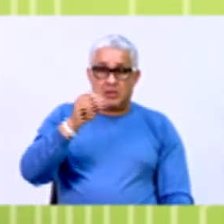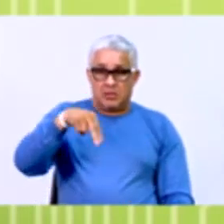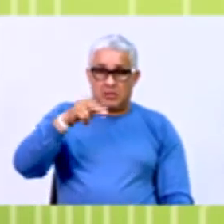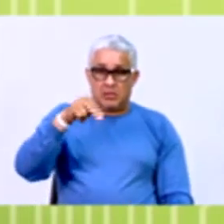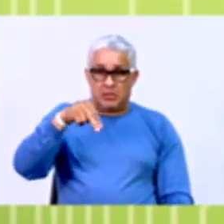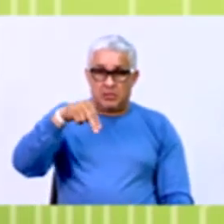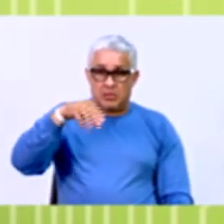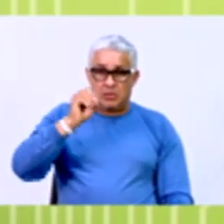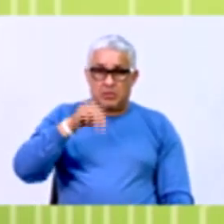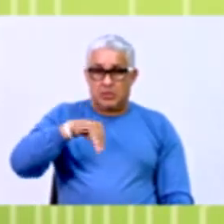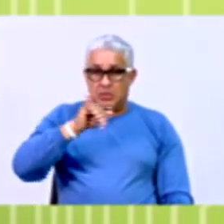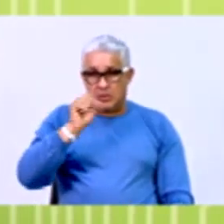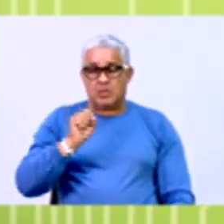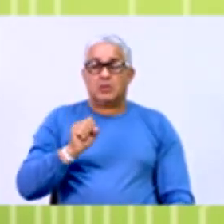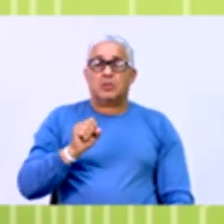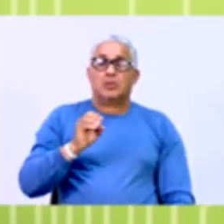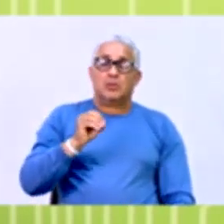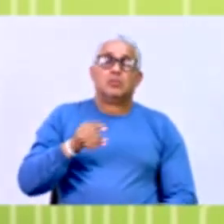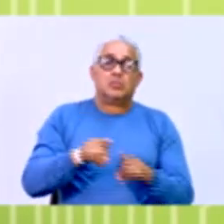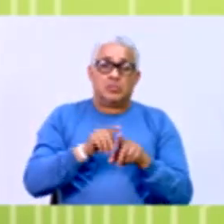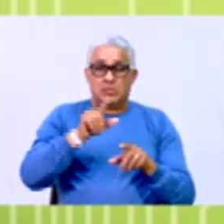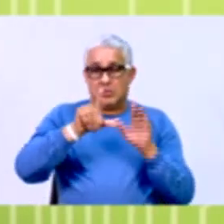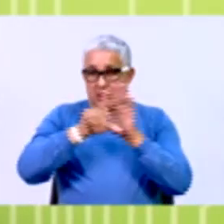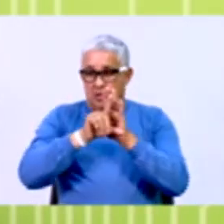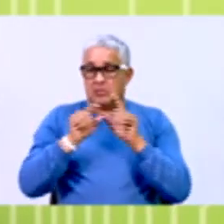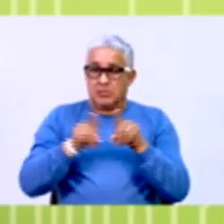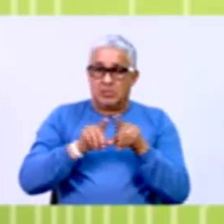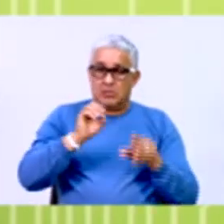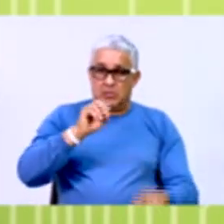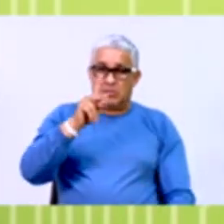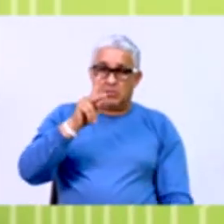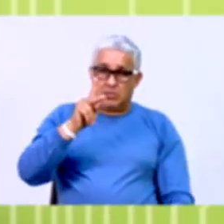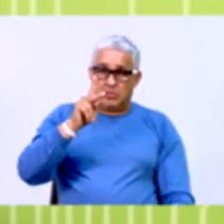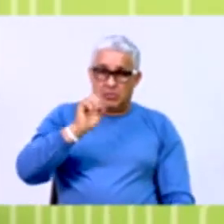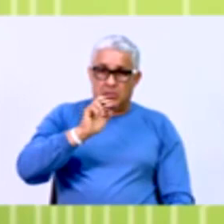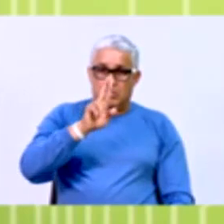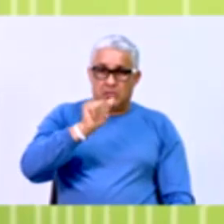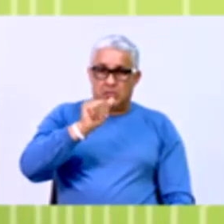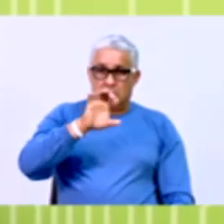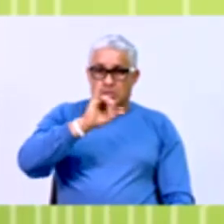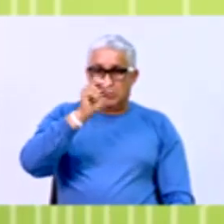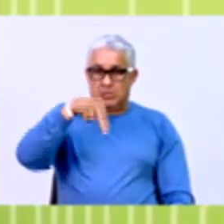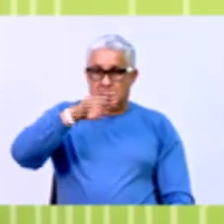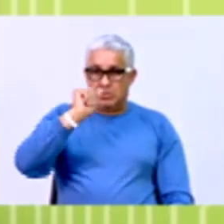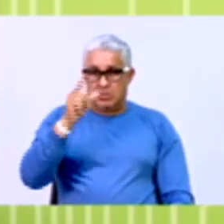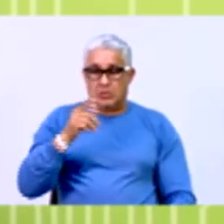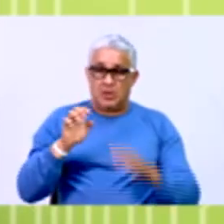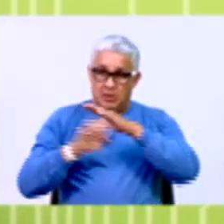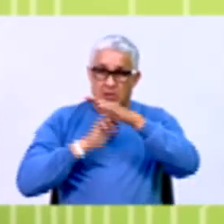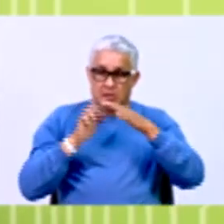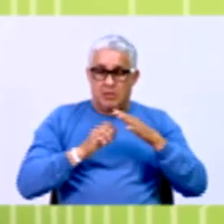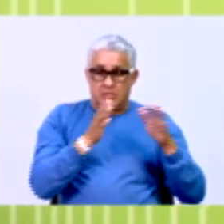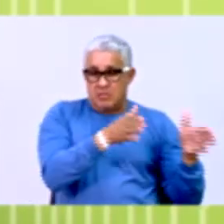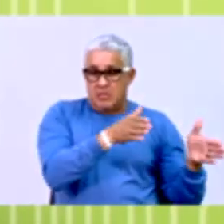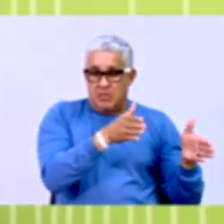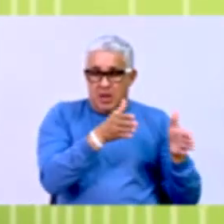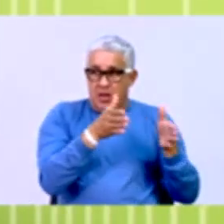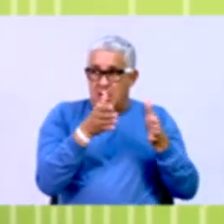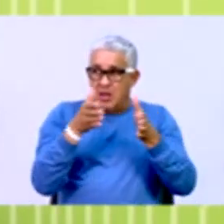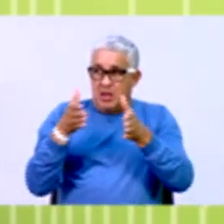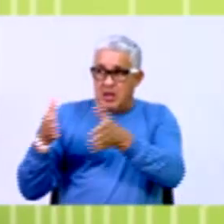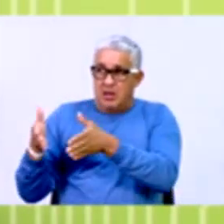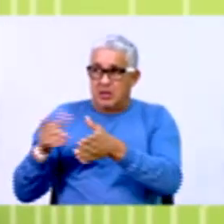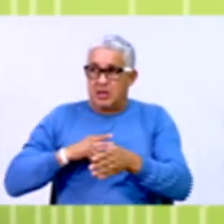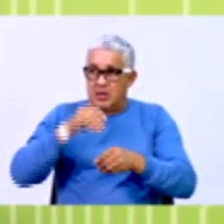legal, operacional, né? A empresa, ela passa por todas essas